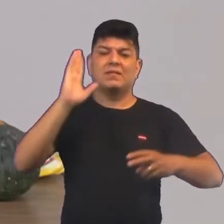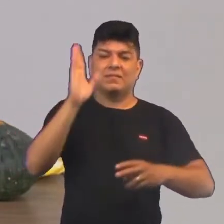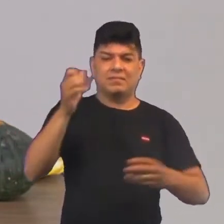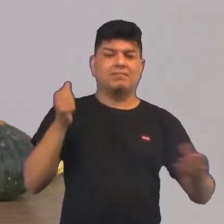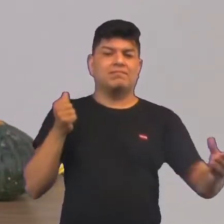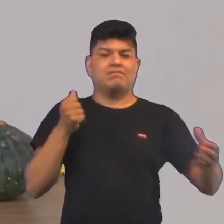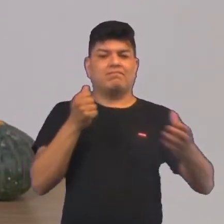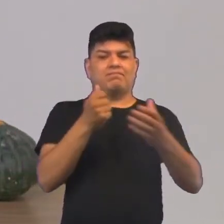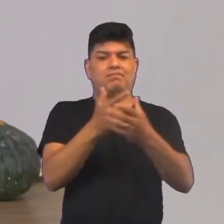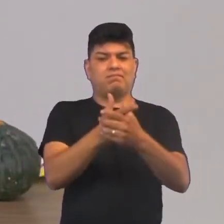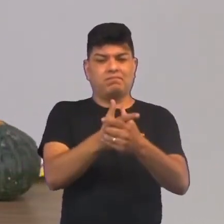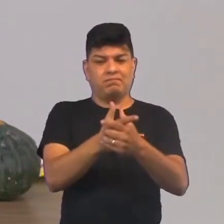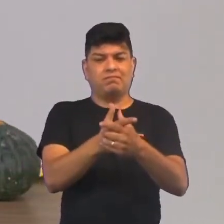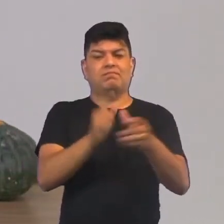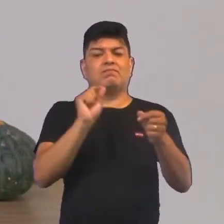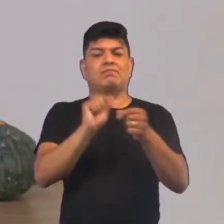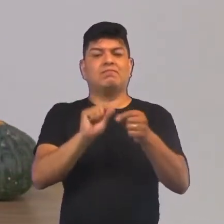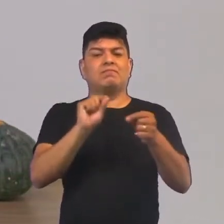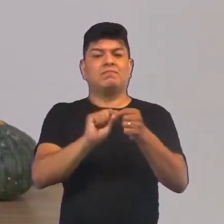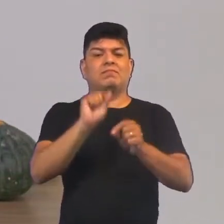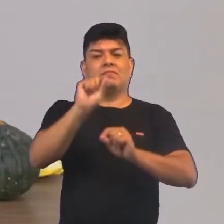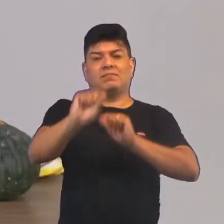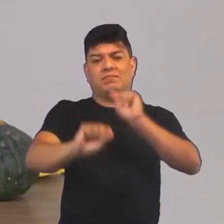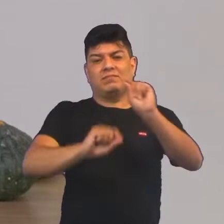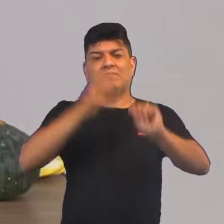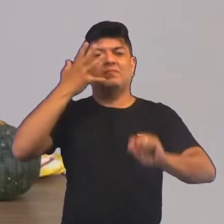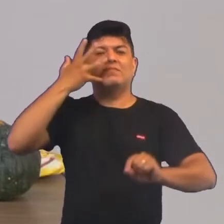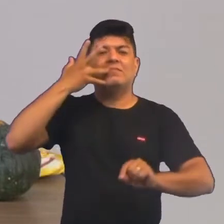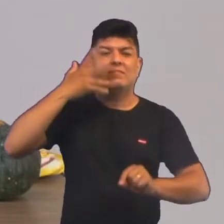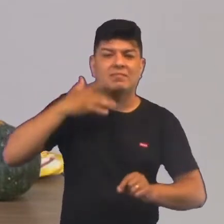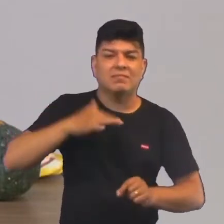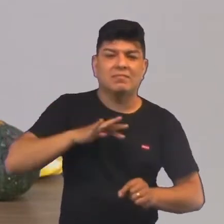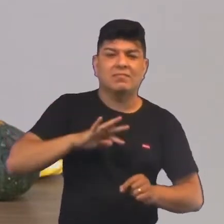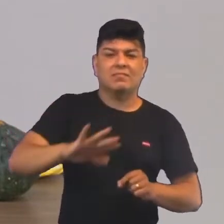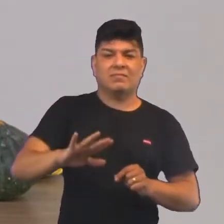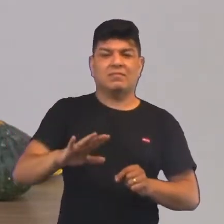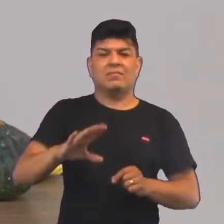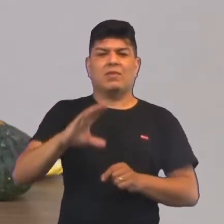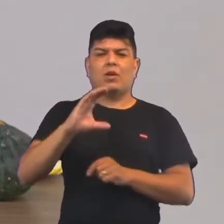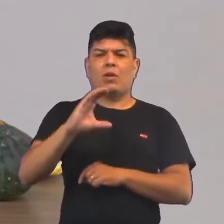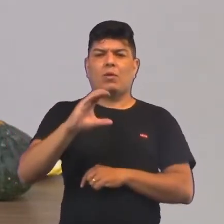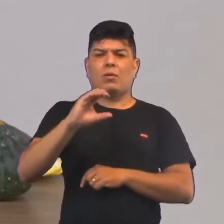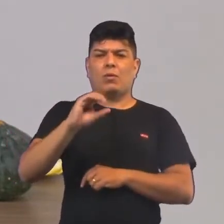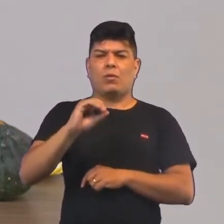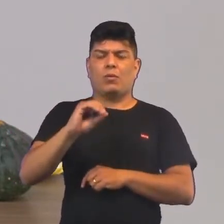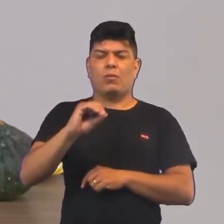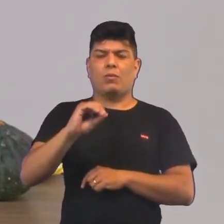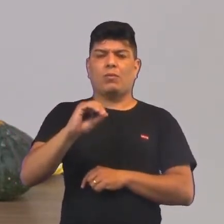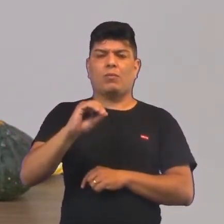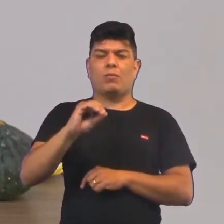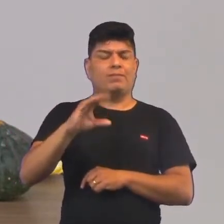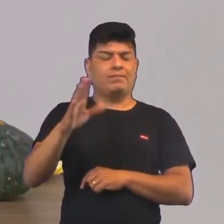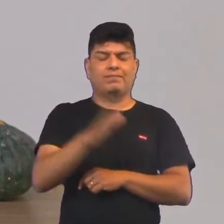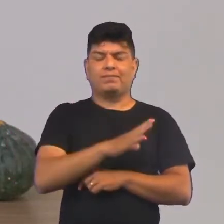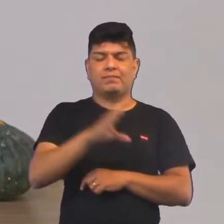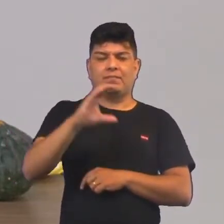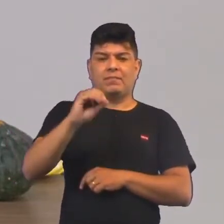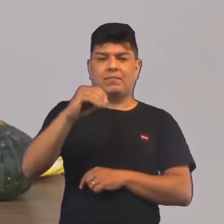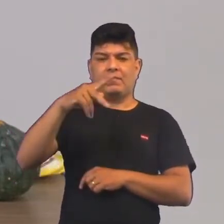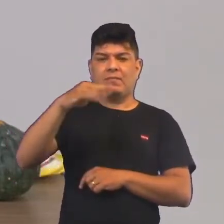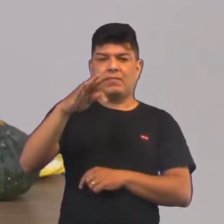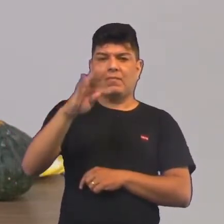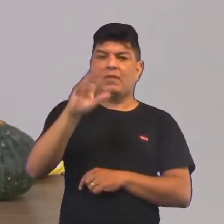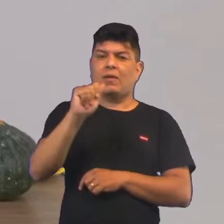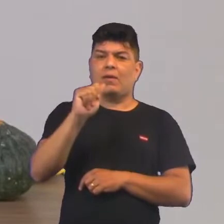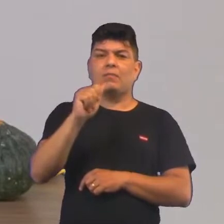havia comprado e fez, sabe o que, crianças? Fez uma compota. Vocês sabem o que é compota? É um tipo de doce.